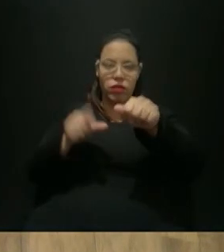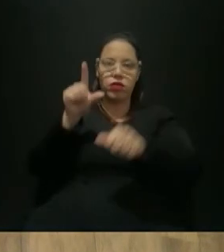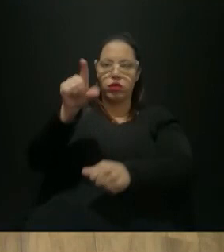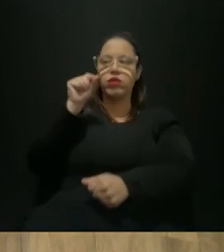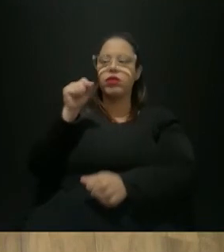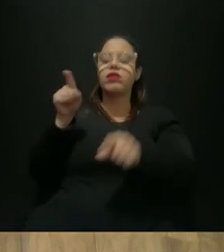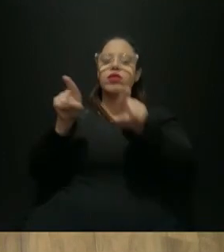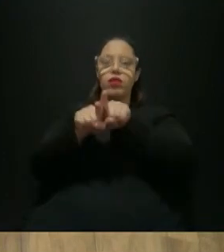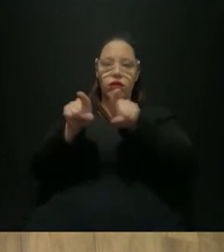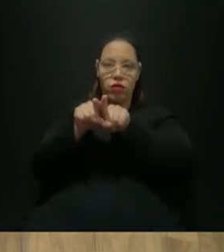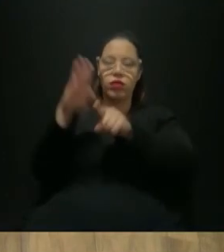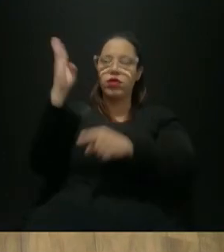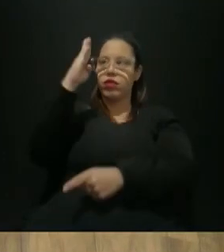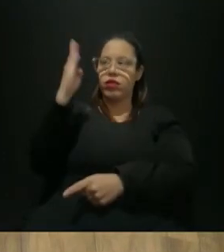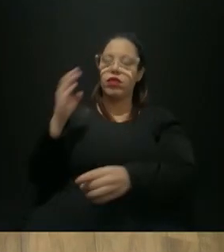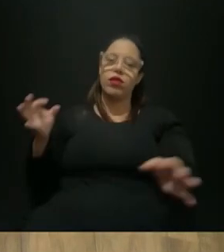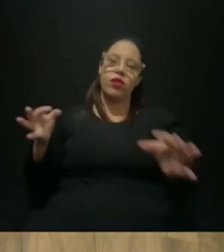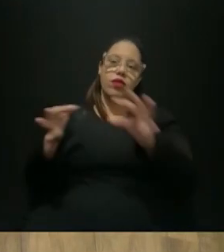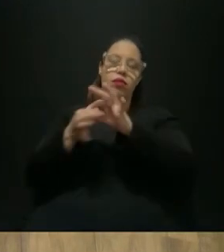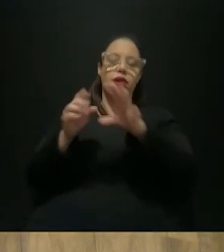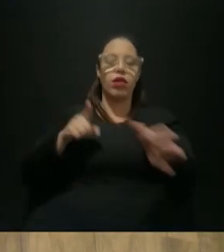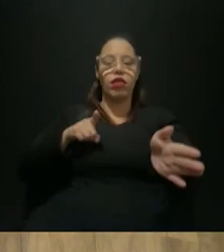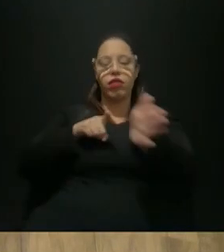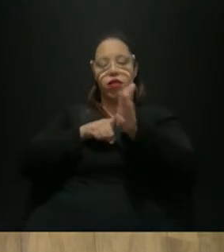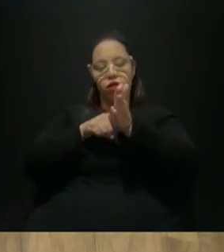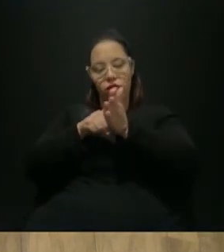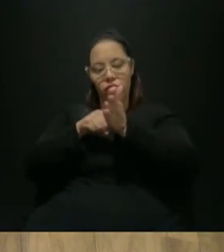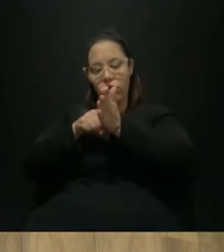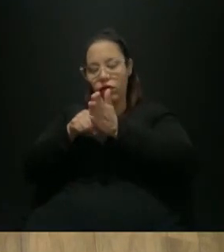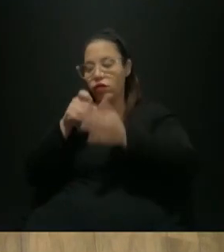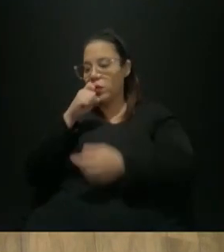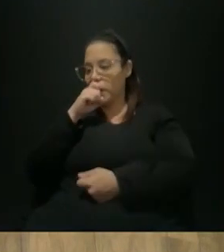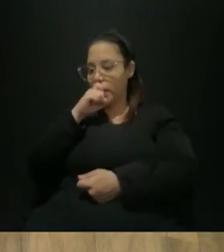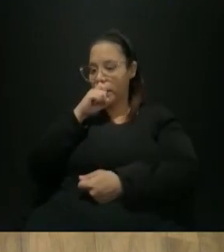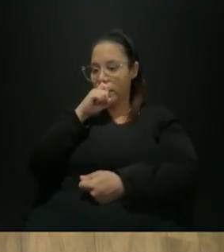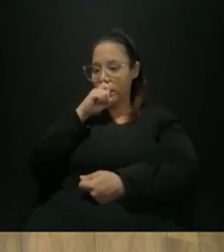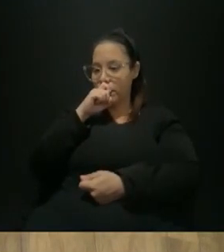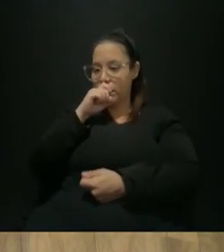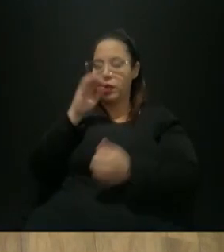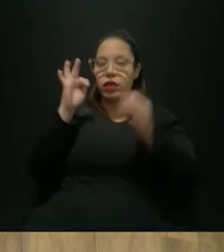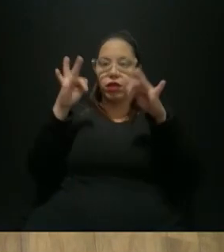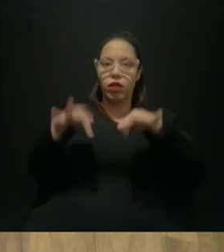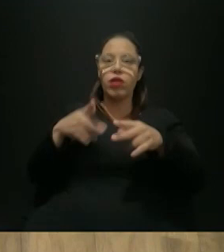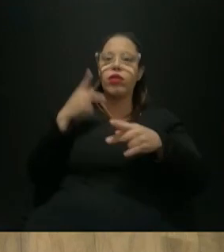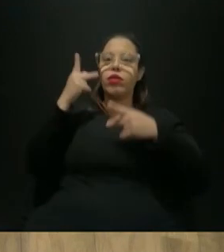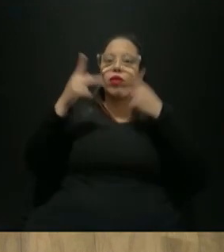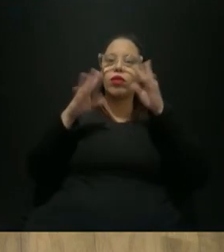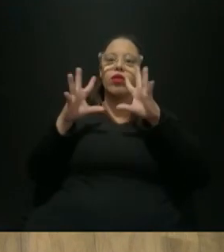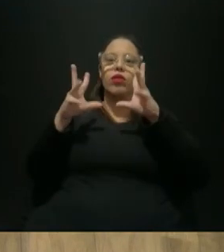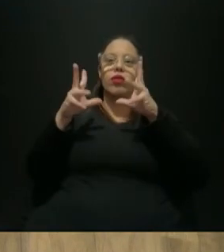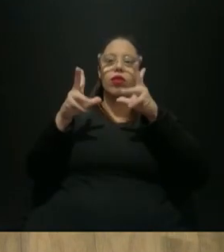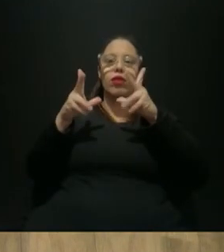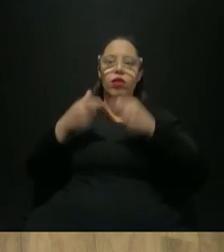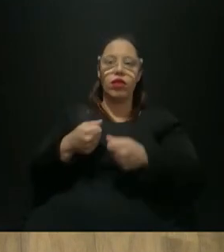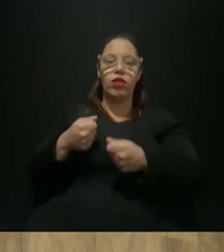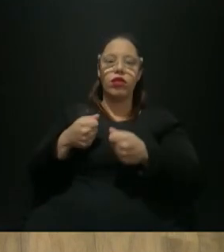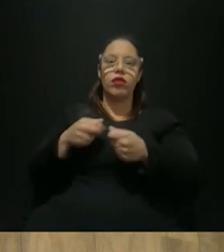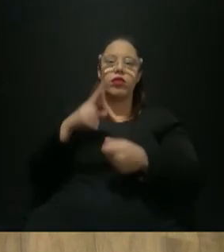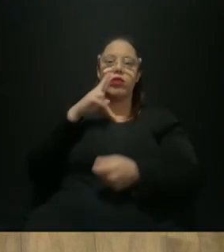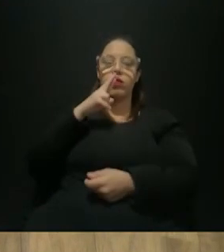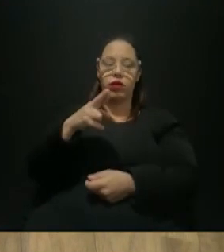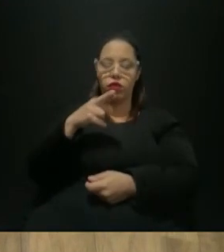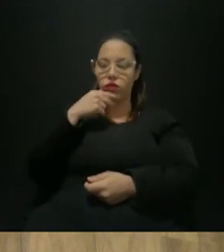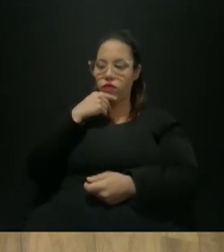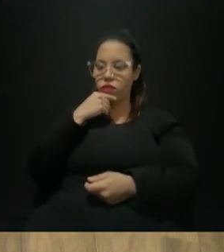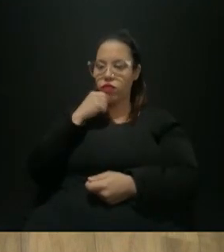para fazer parte dessa pesquisa. E assim, eu só finalizaria dizendo assim que todos os resultados têm mostrado o quanto uma